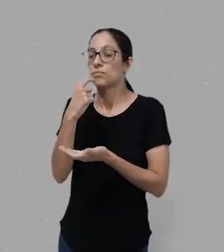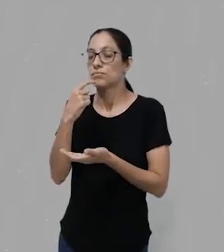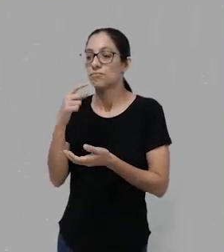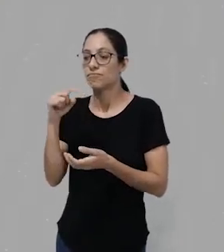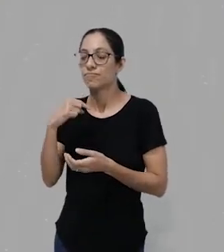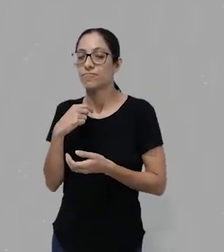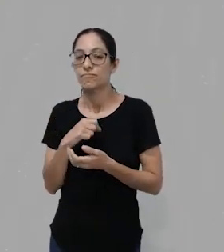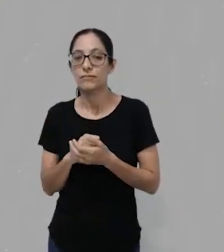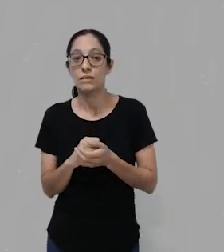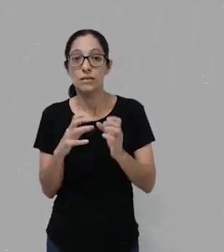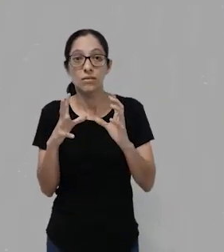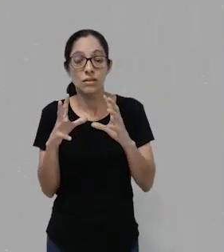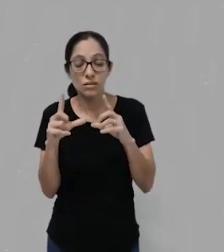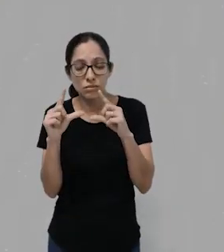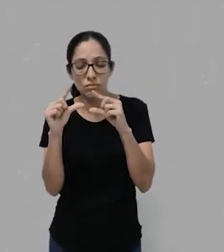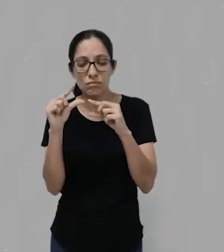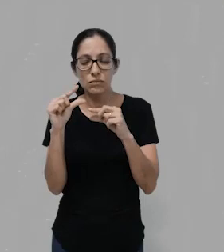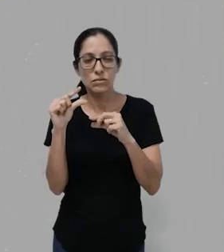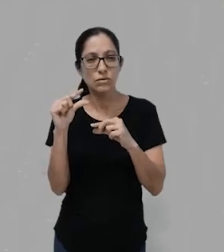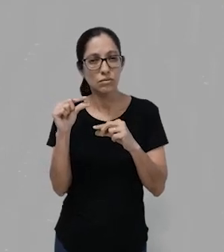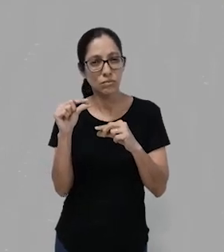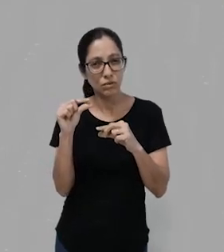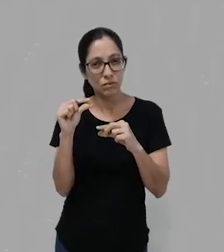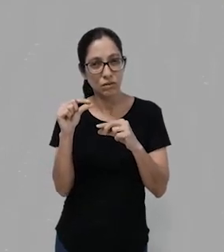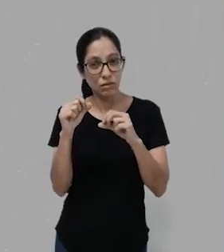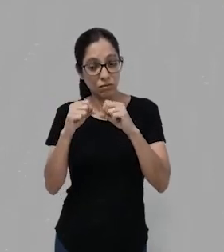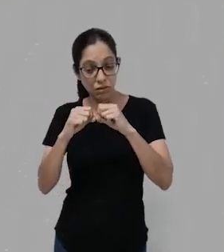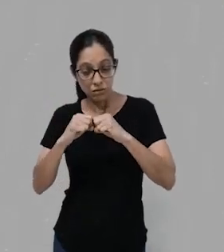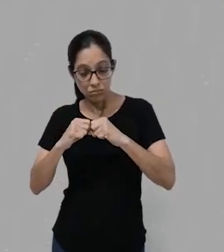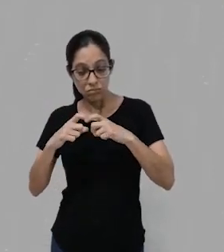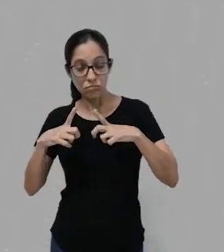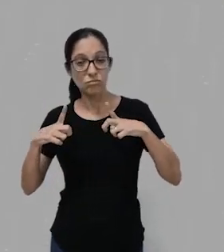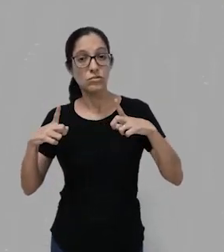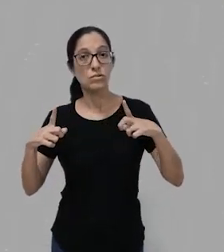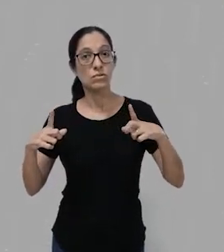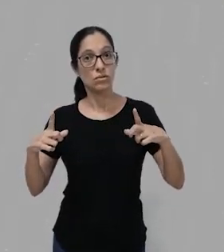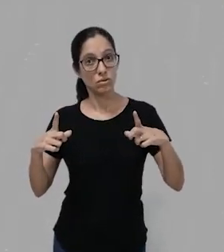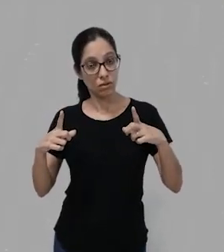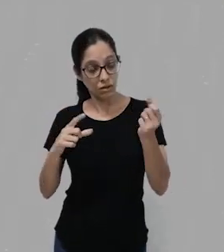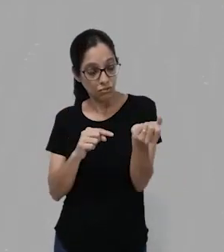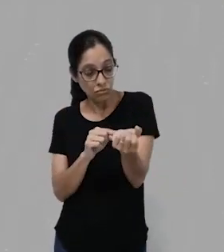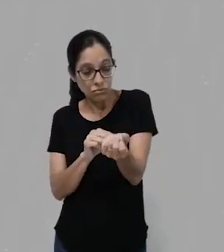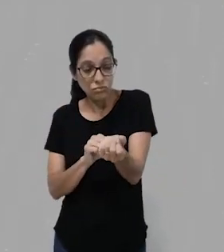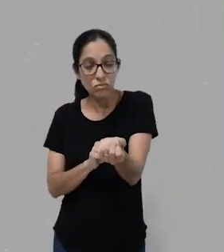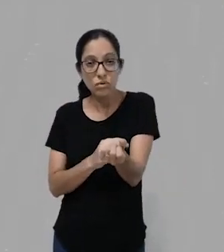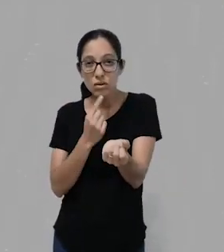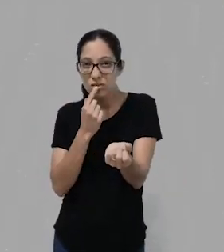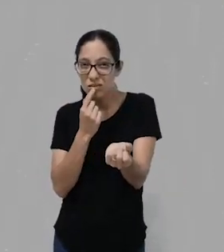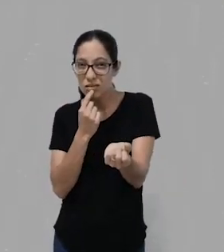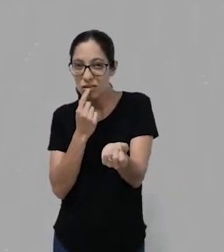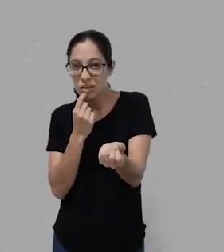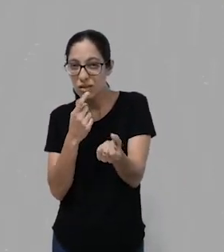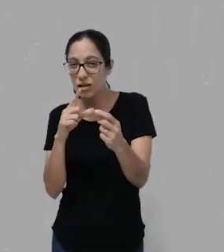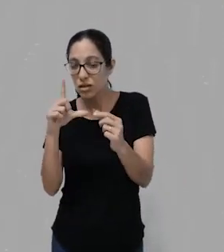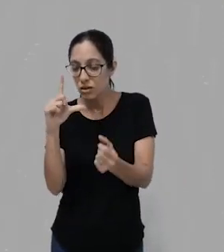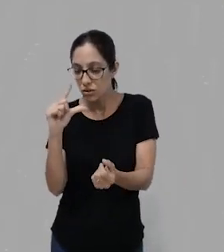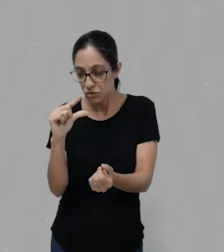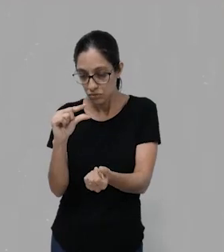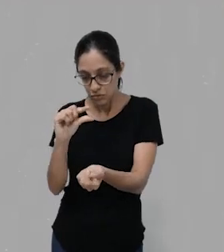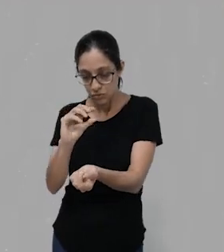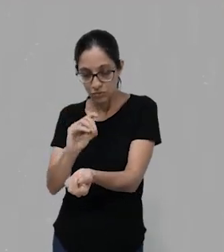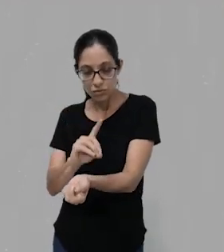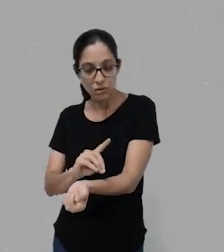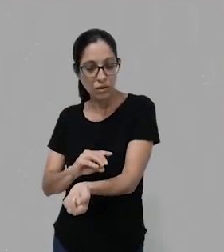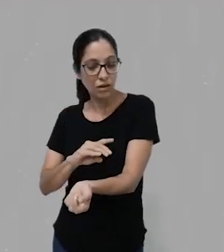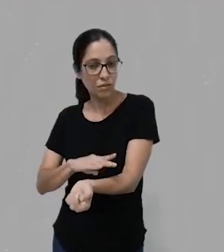uma vasoconstrição, vai diminuir, vai dilatar mais esses vasos sanguíneos, assim diminuindo a pressão arterial,